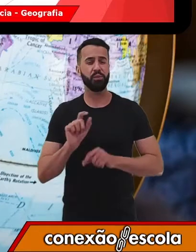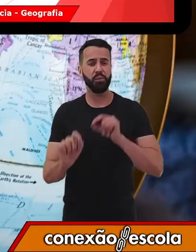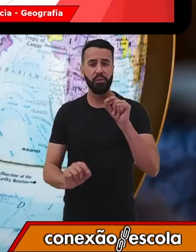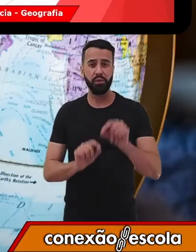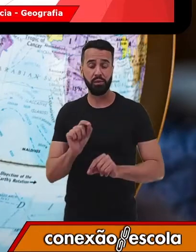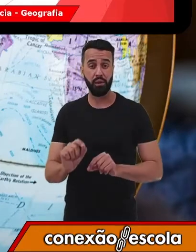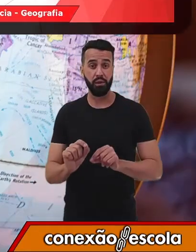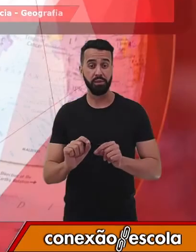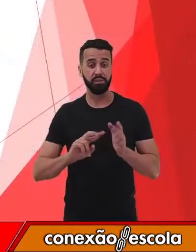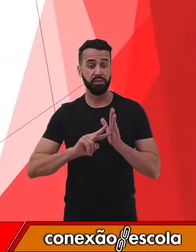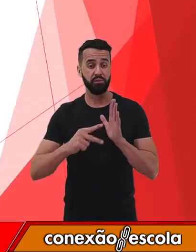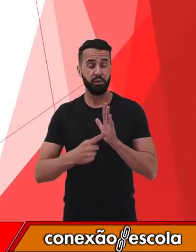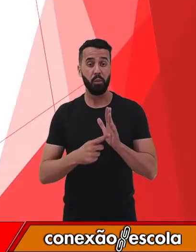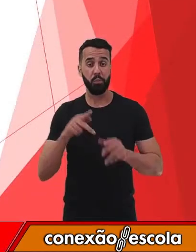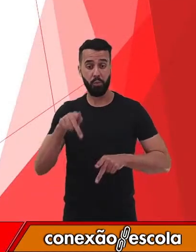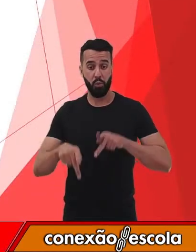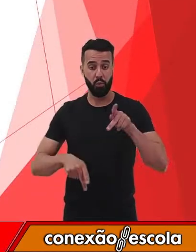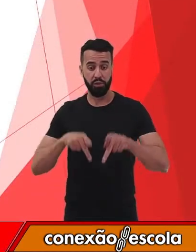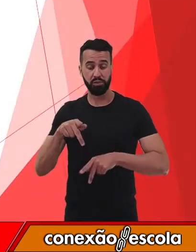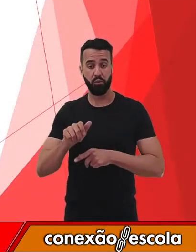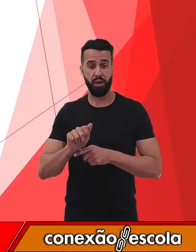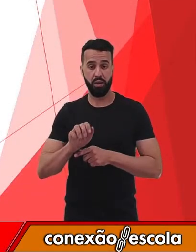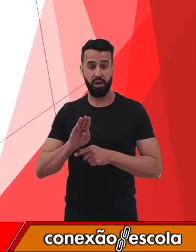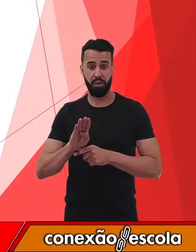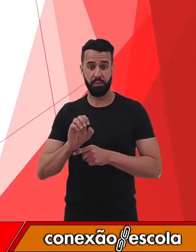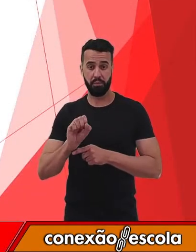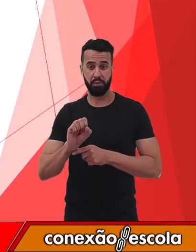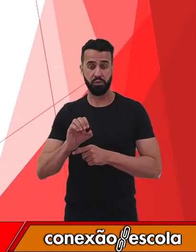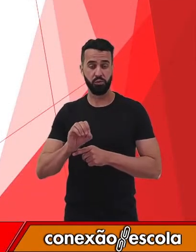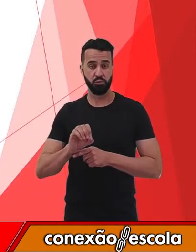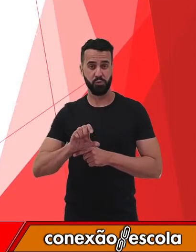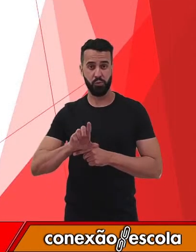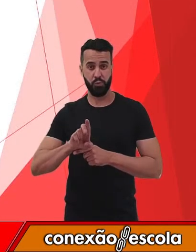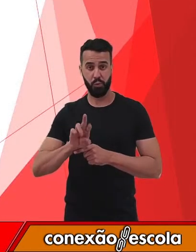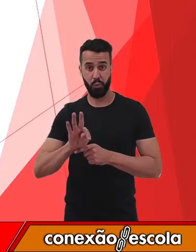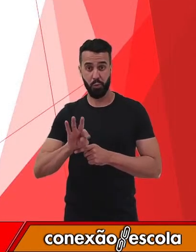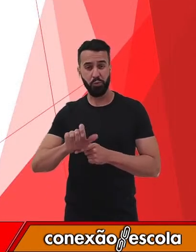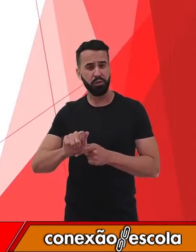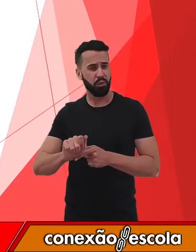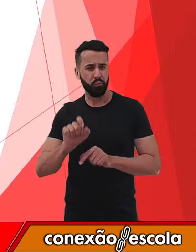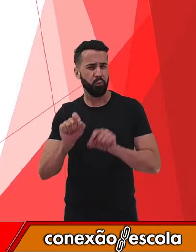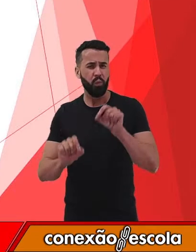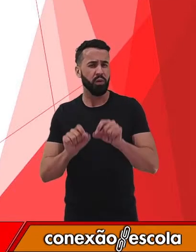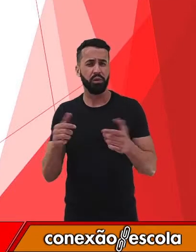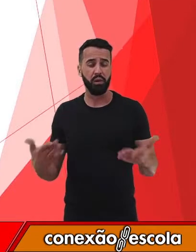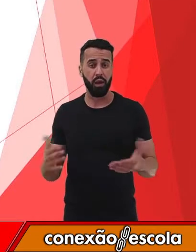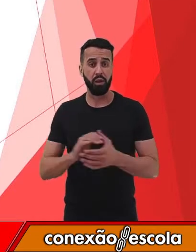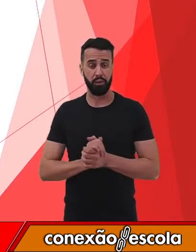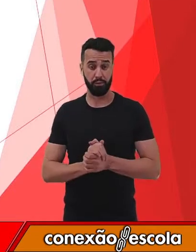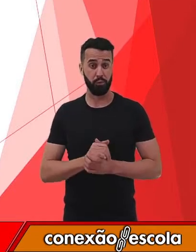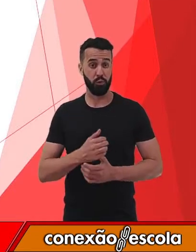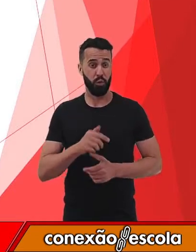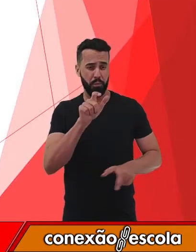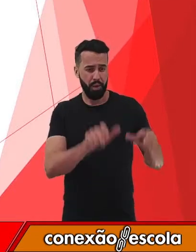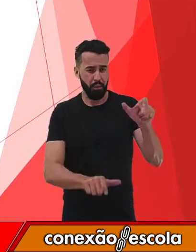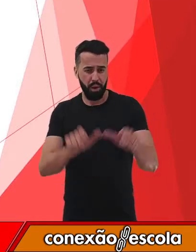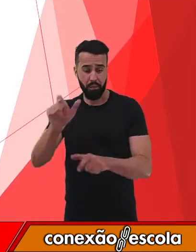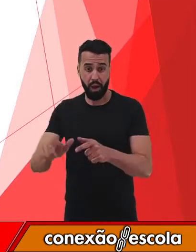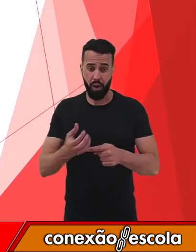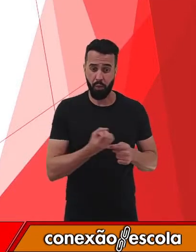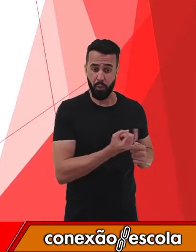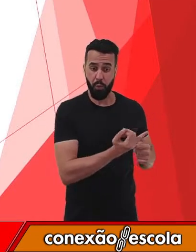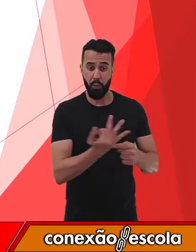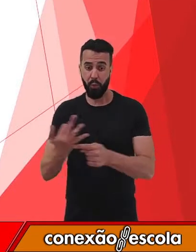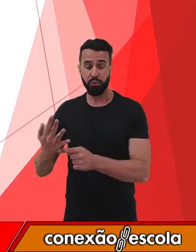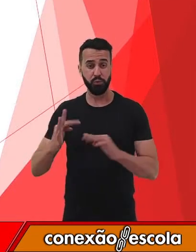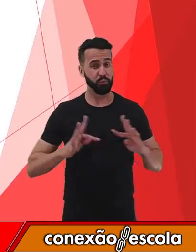significa população absoluta. População absoluta, meus caros, é o número total de habitantes. É a soma de